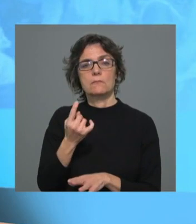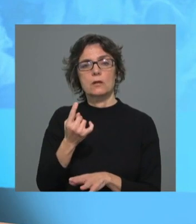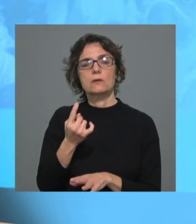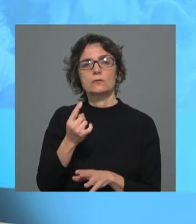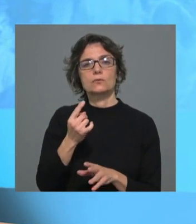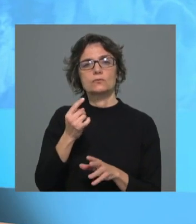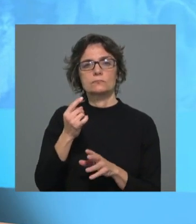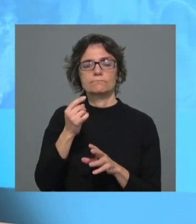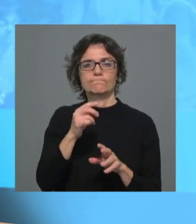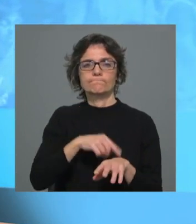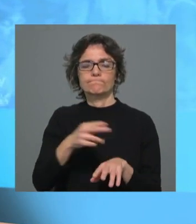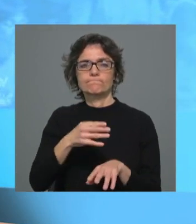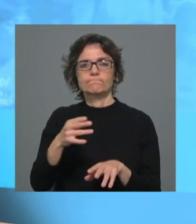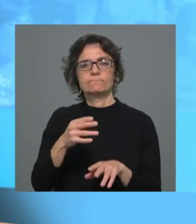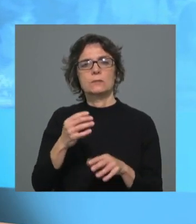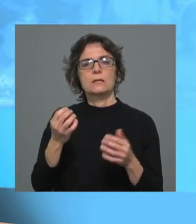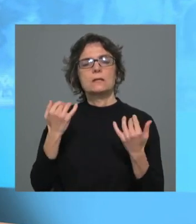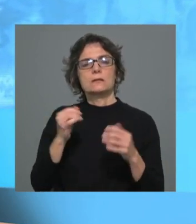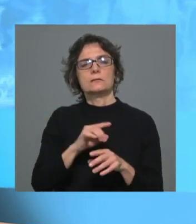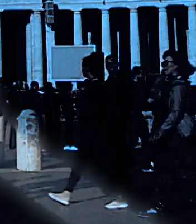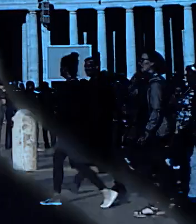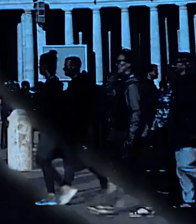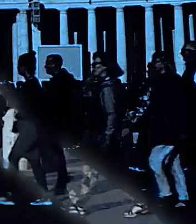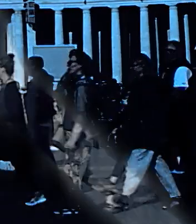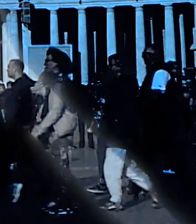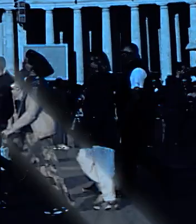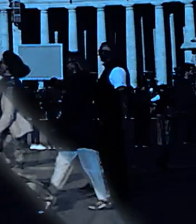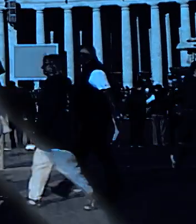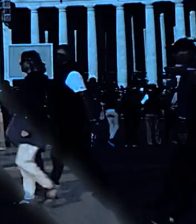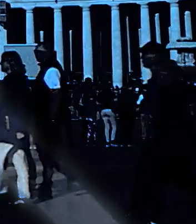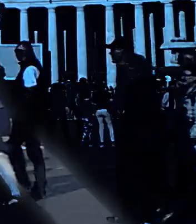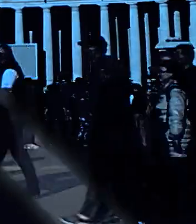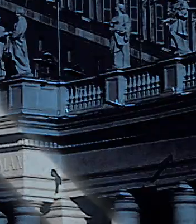desta visita com a rubrica A Semana do Papa.